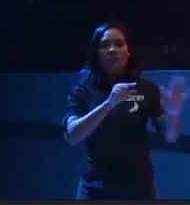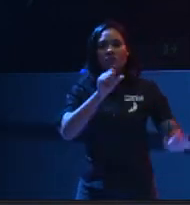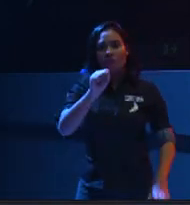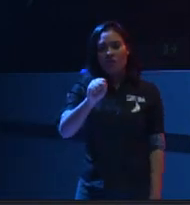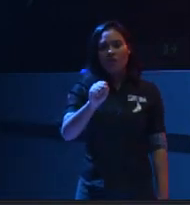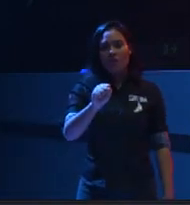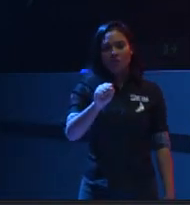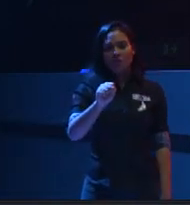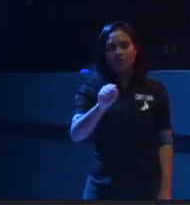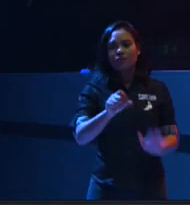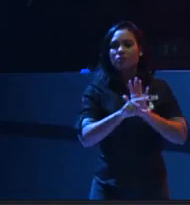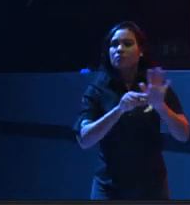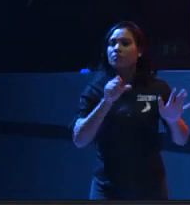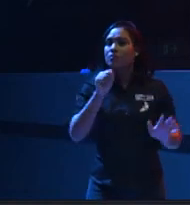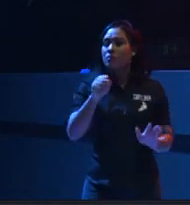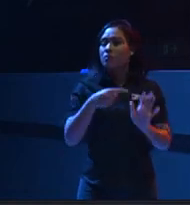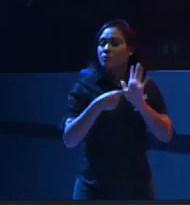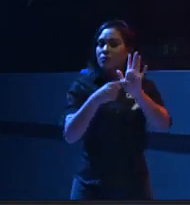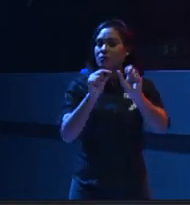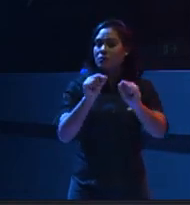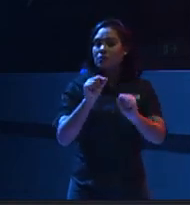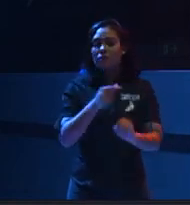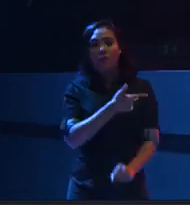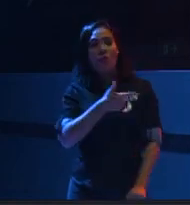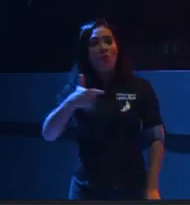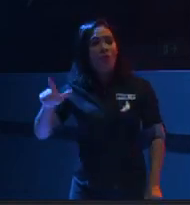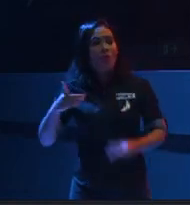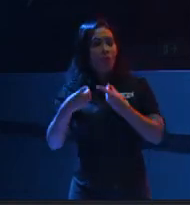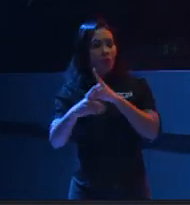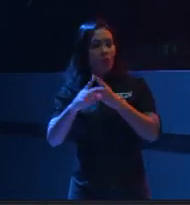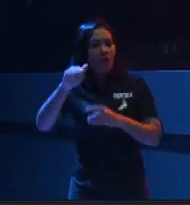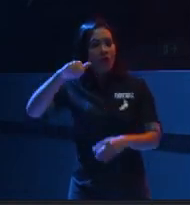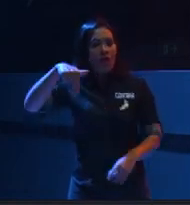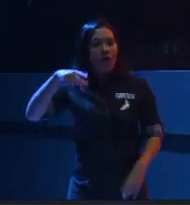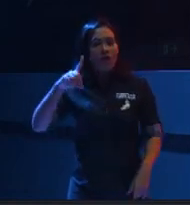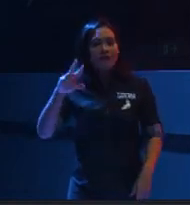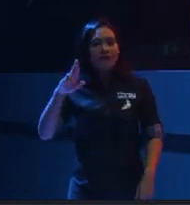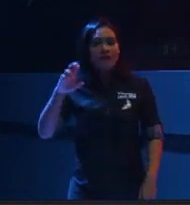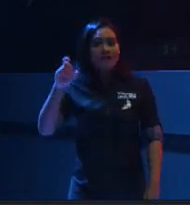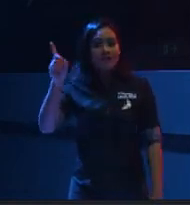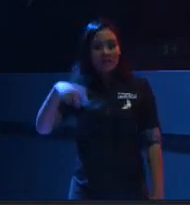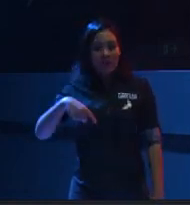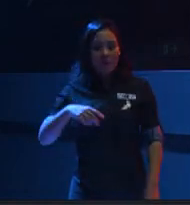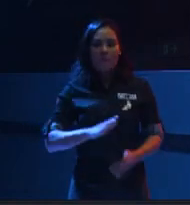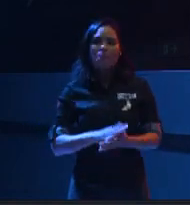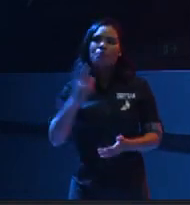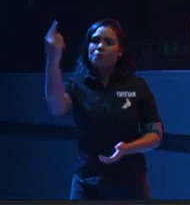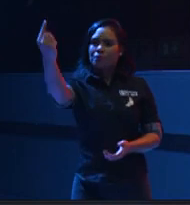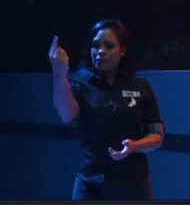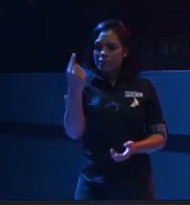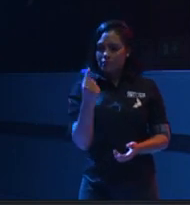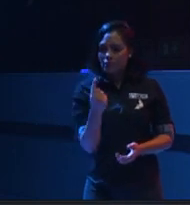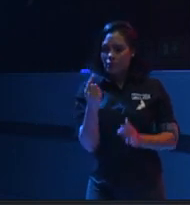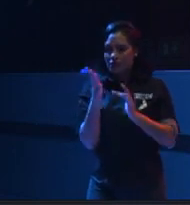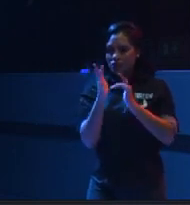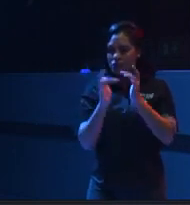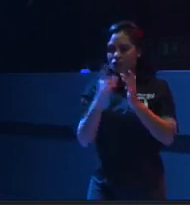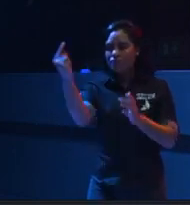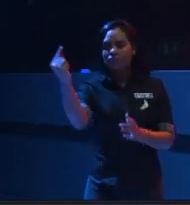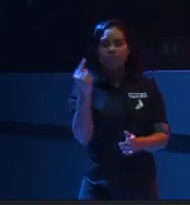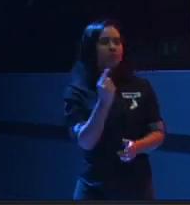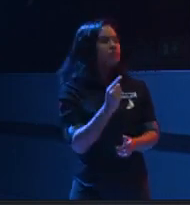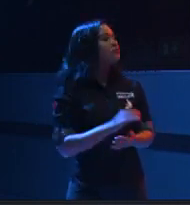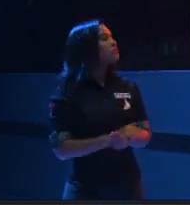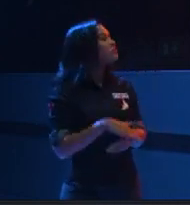8 diz assim outro discípulo André irmão de Simão Pedro tomou a palavra aqui